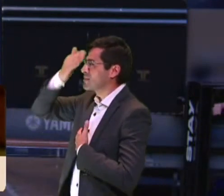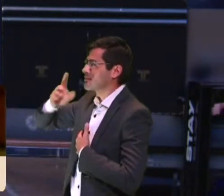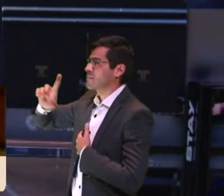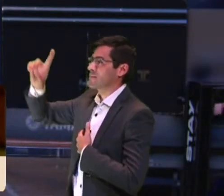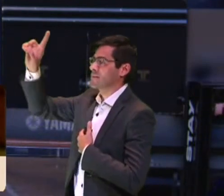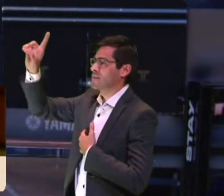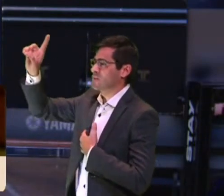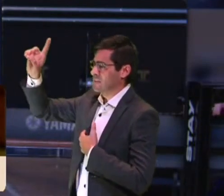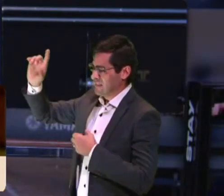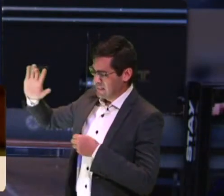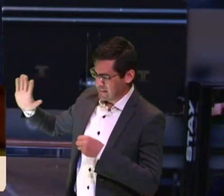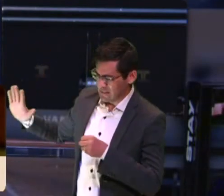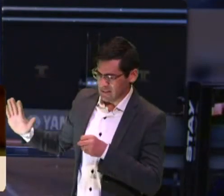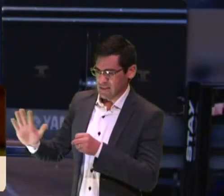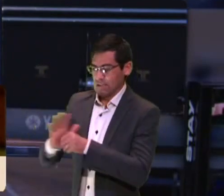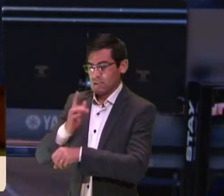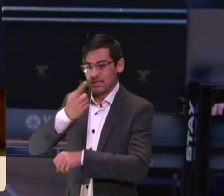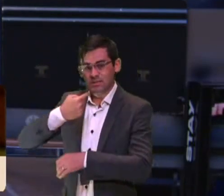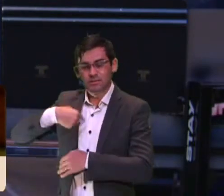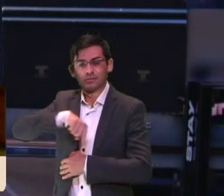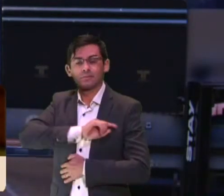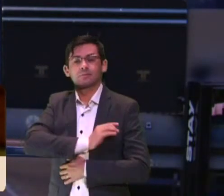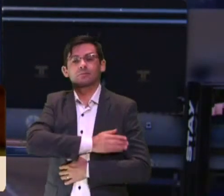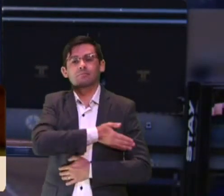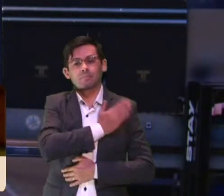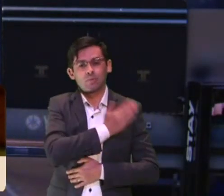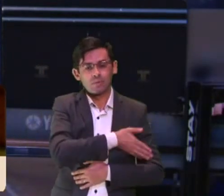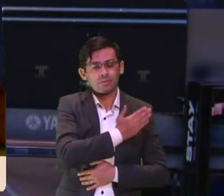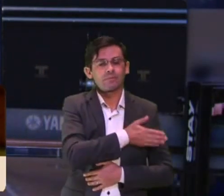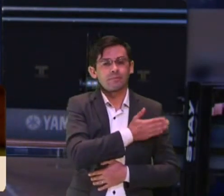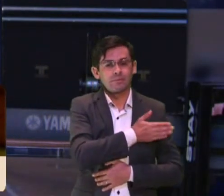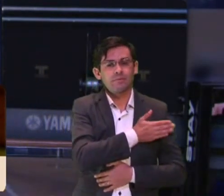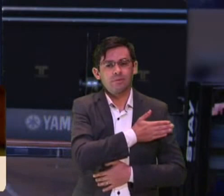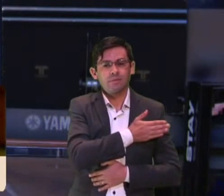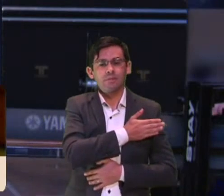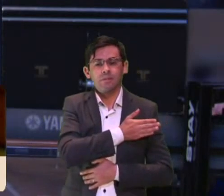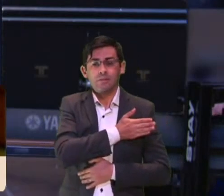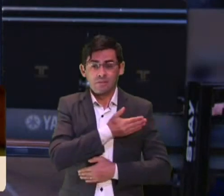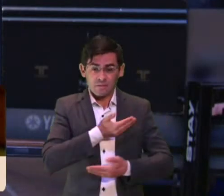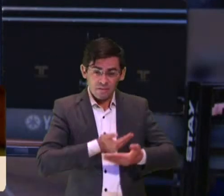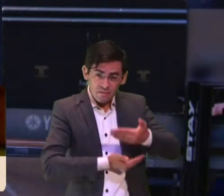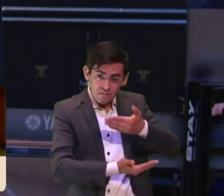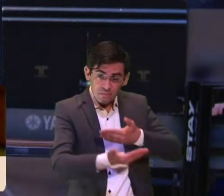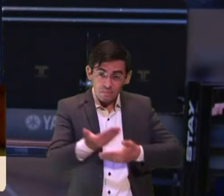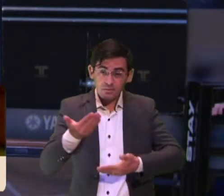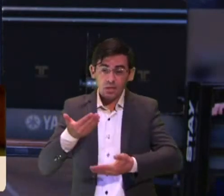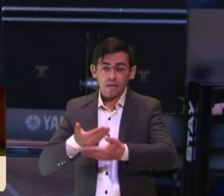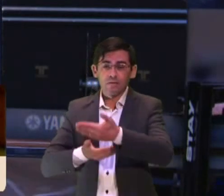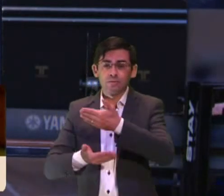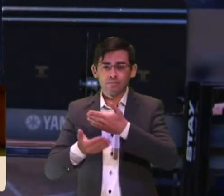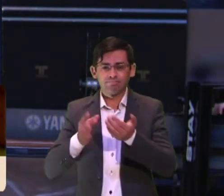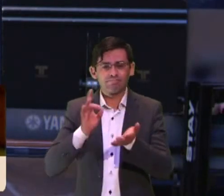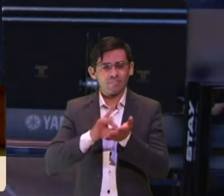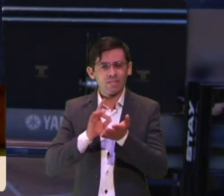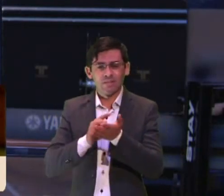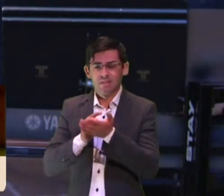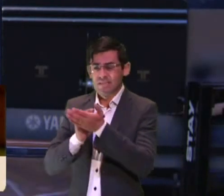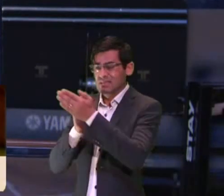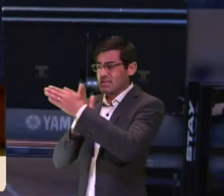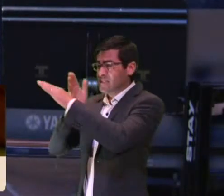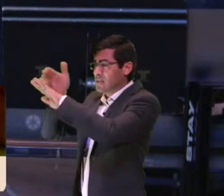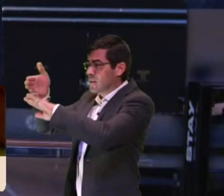simplesmente aquece os nossos corações. Copeiros que visitam a sala do